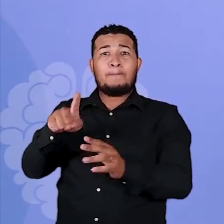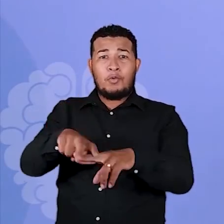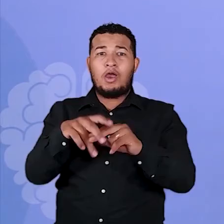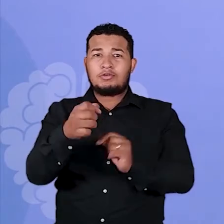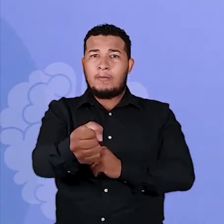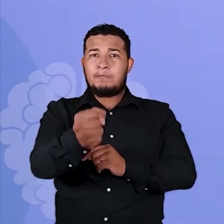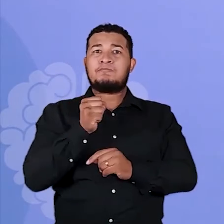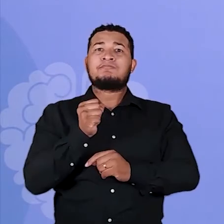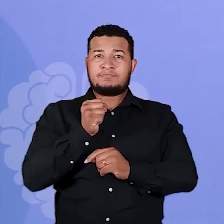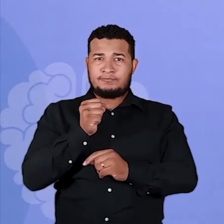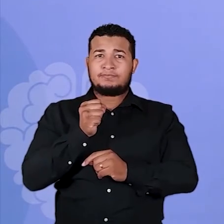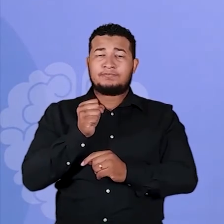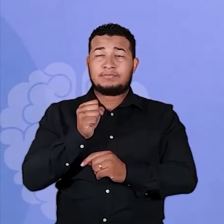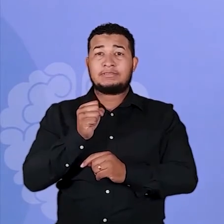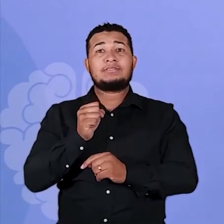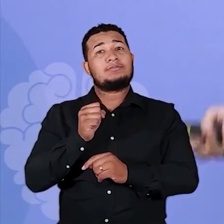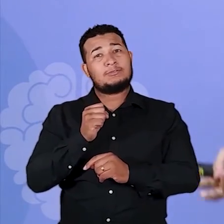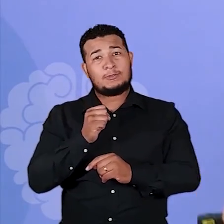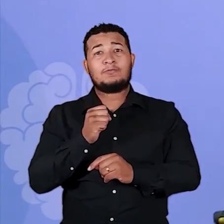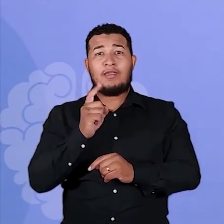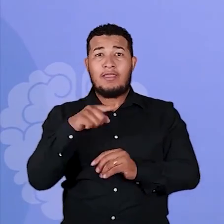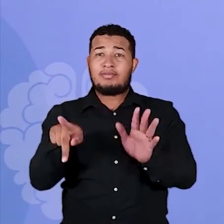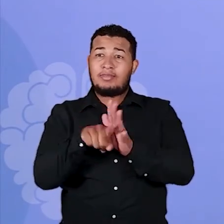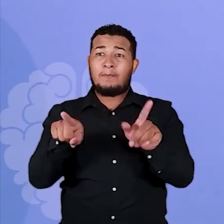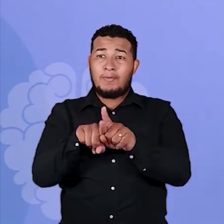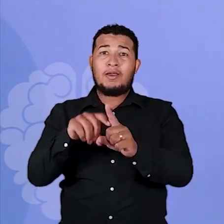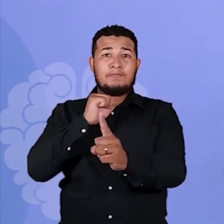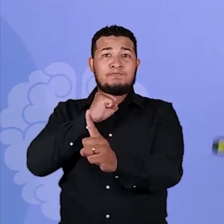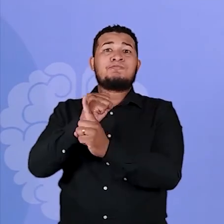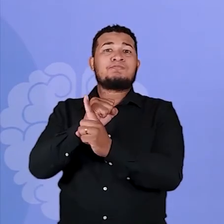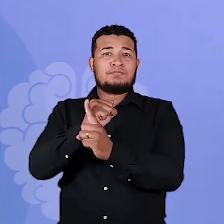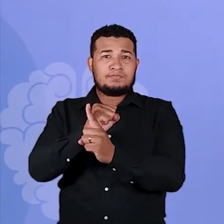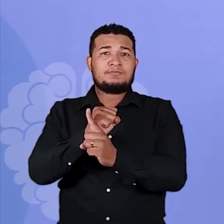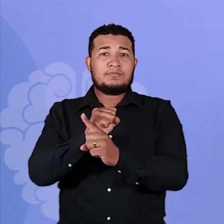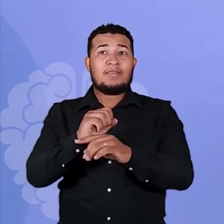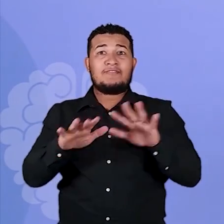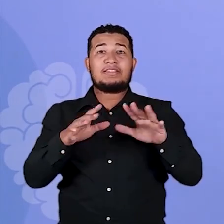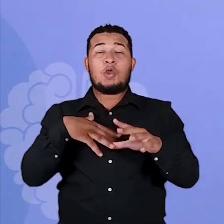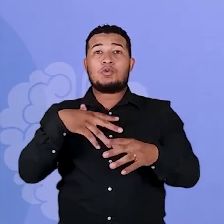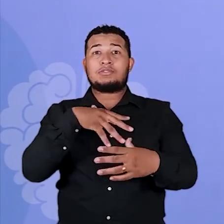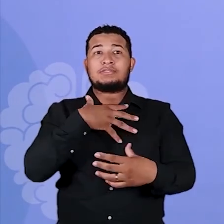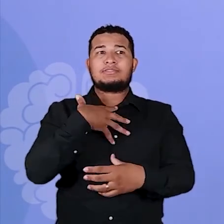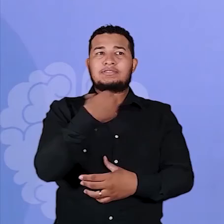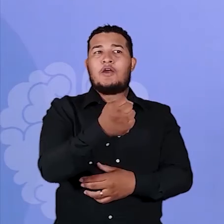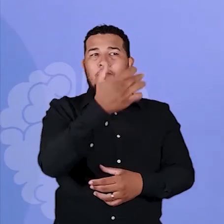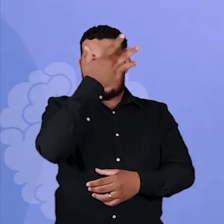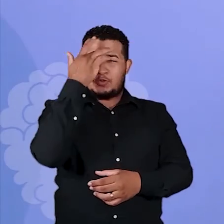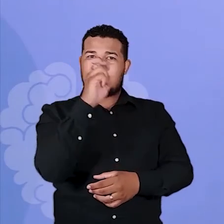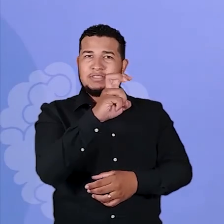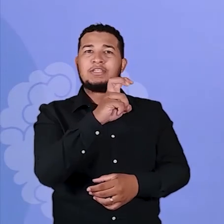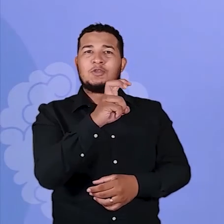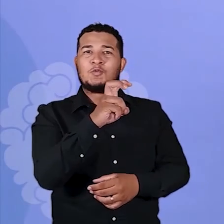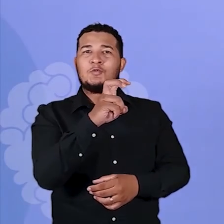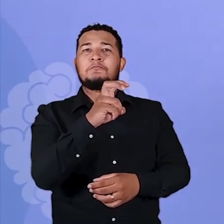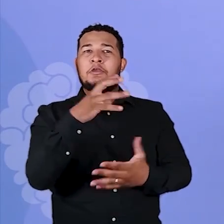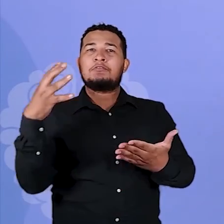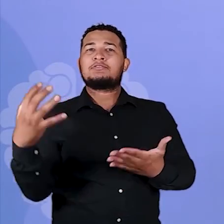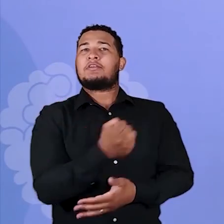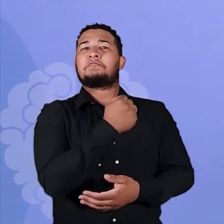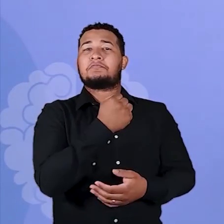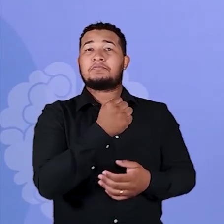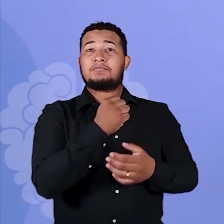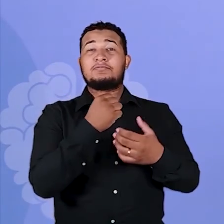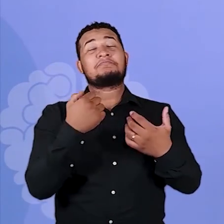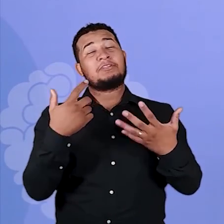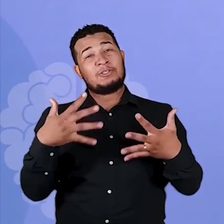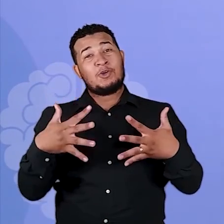pessoa puxando a alavanca. Isso não deixa de ser assassinato, ainda que eu esteja salvando 5 pessoas. Então olha como